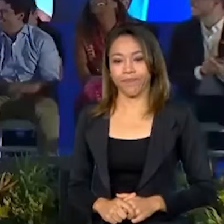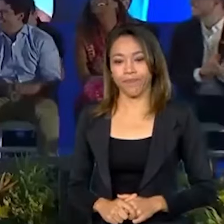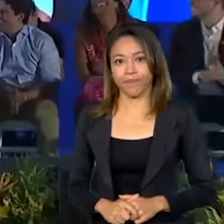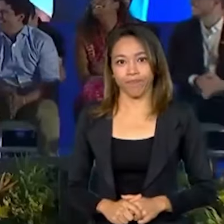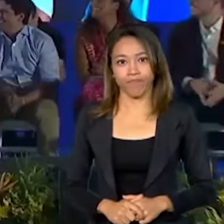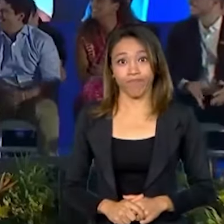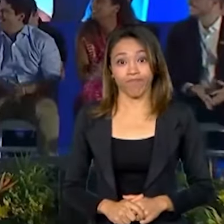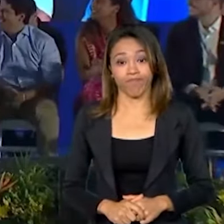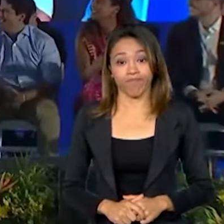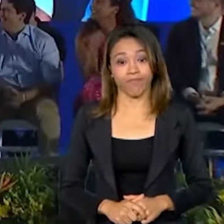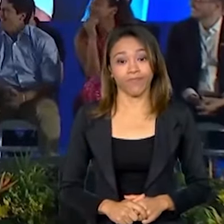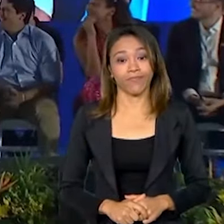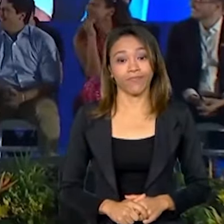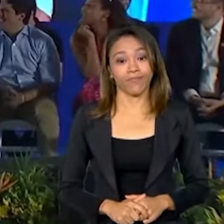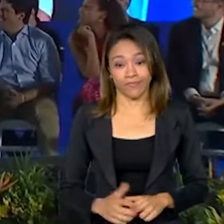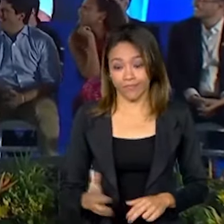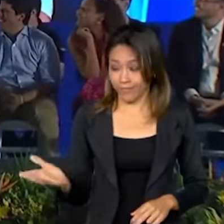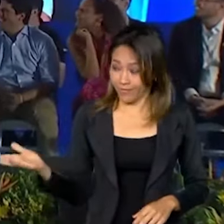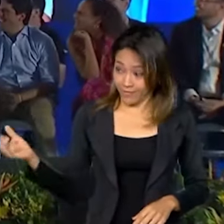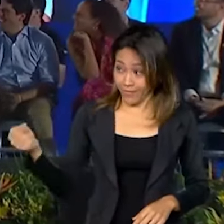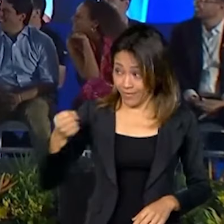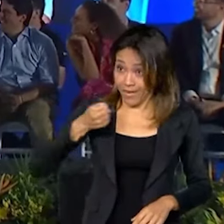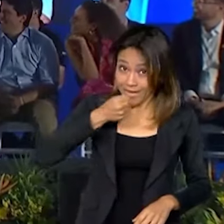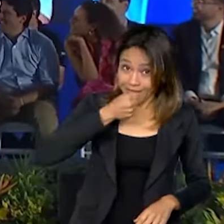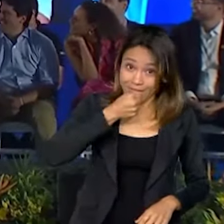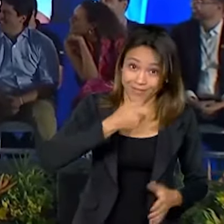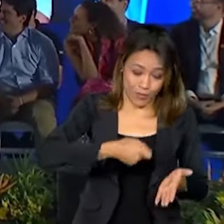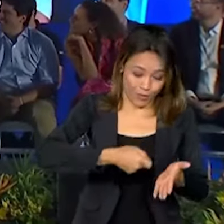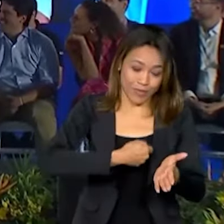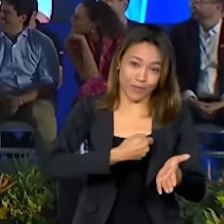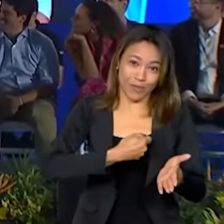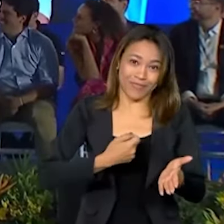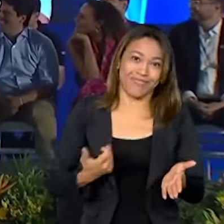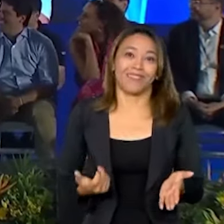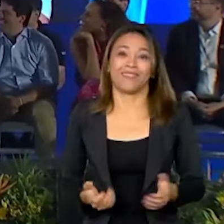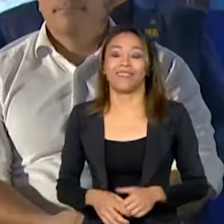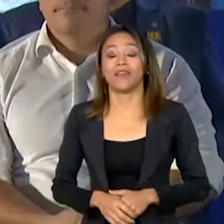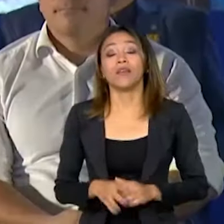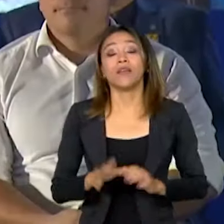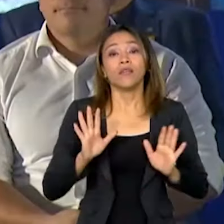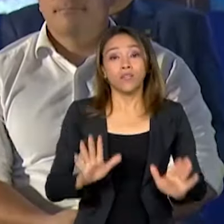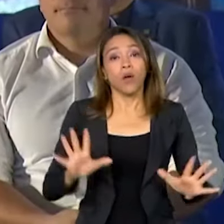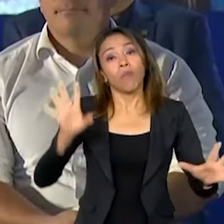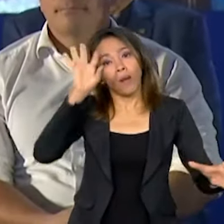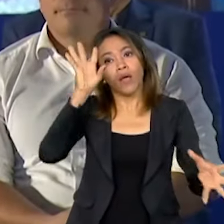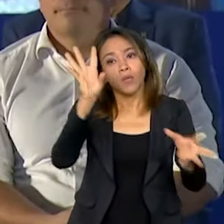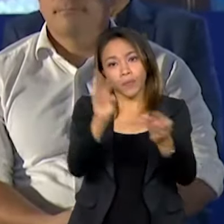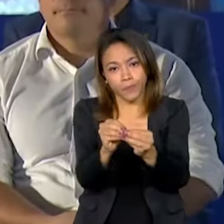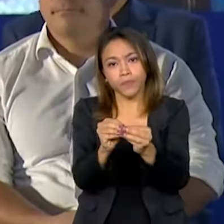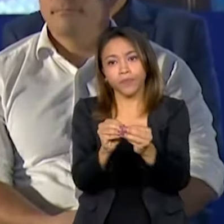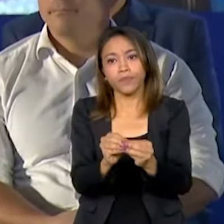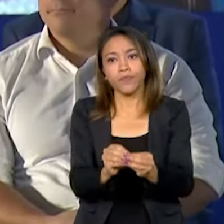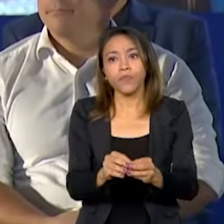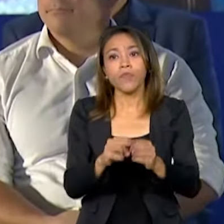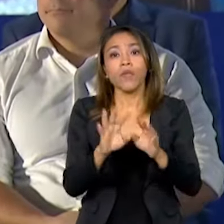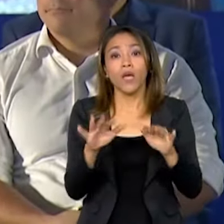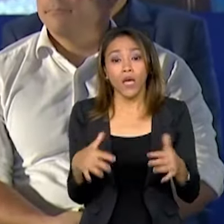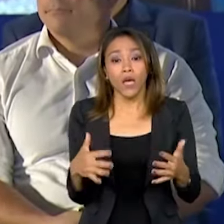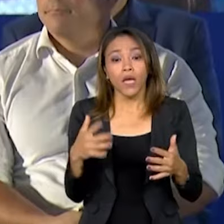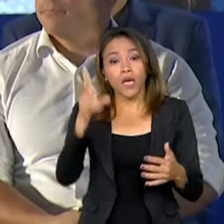Se quiser assumir um compromisso aqui no microfone, vale mais que a assinatura. E só para terminar, a gente está vendo isso. Eu me lembro